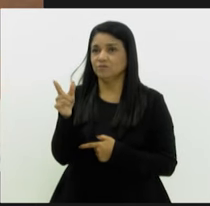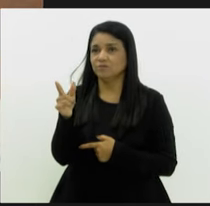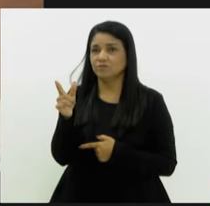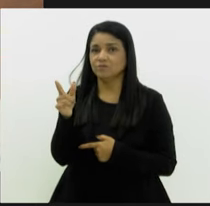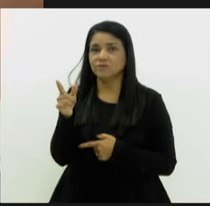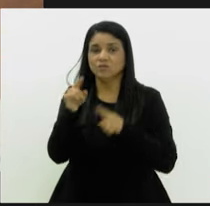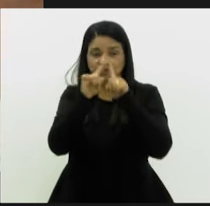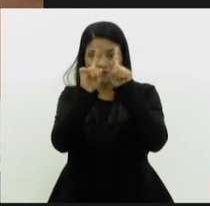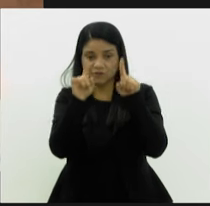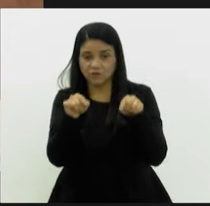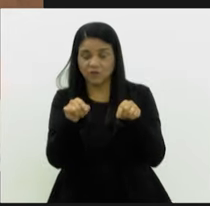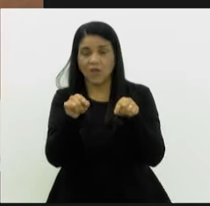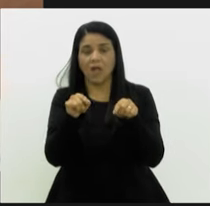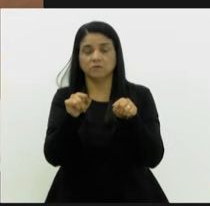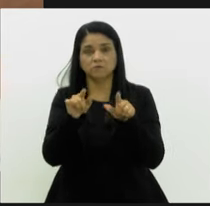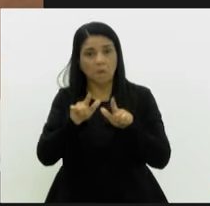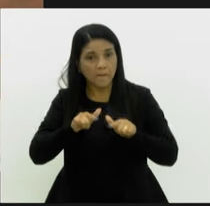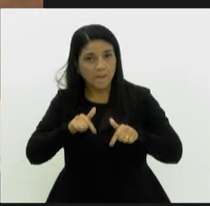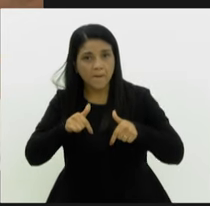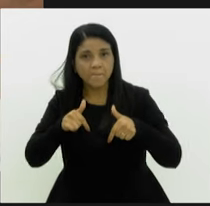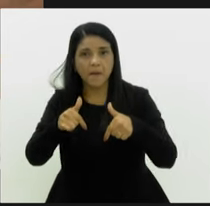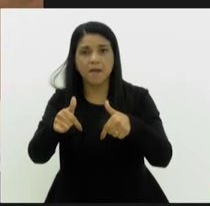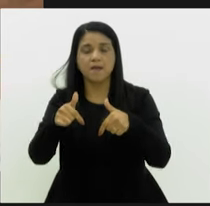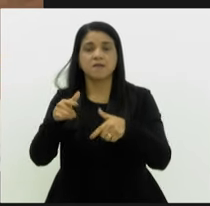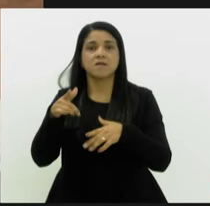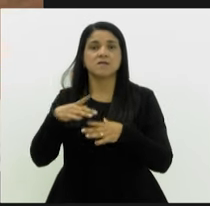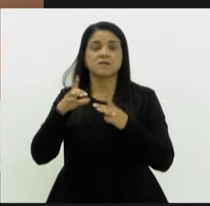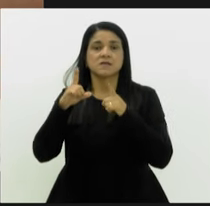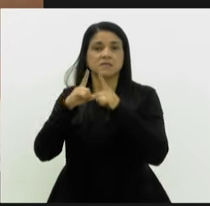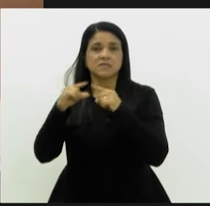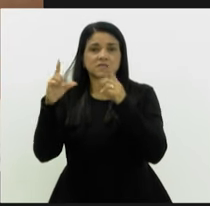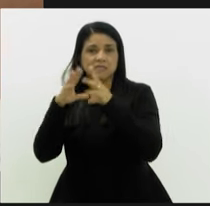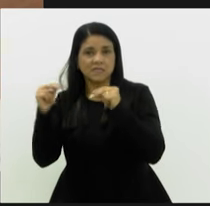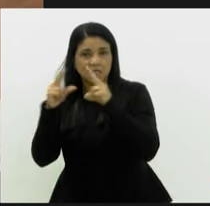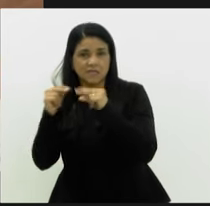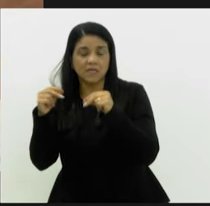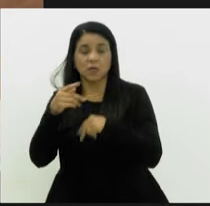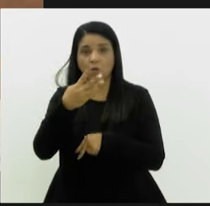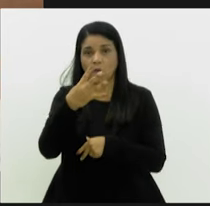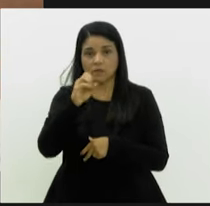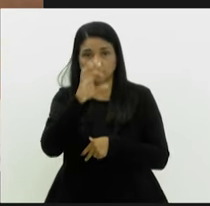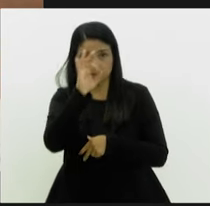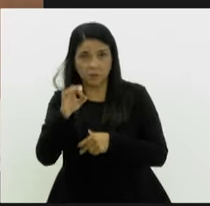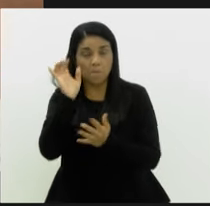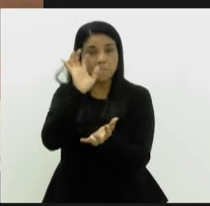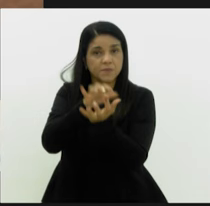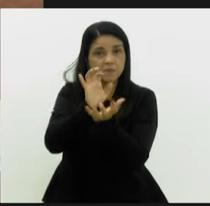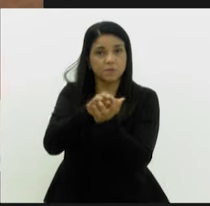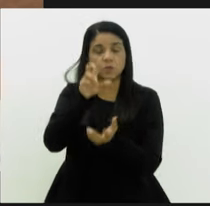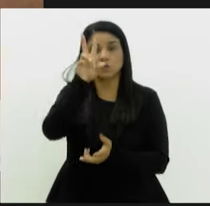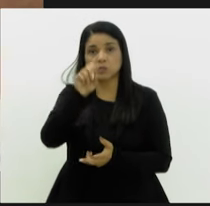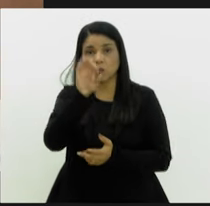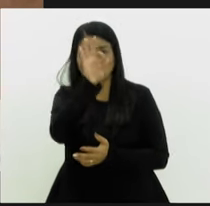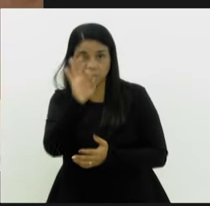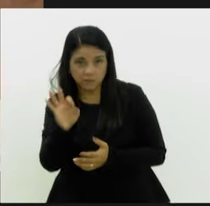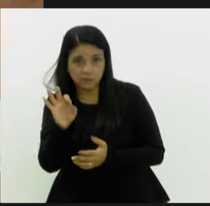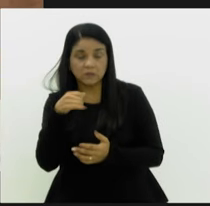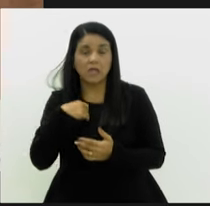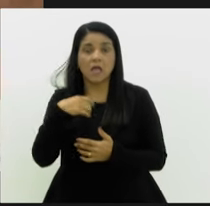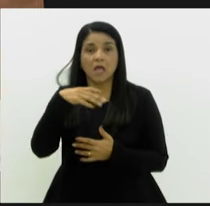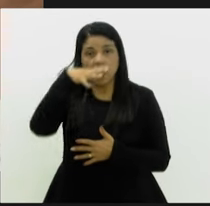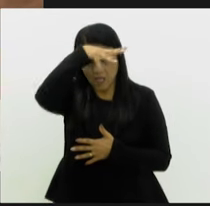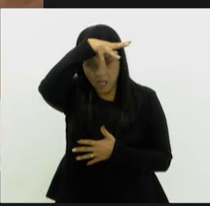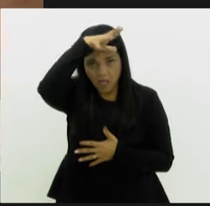dos funcionários efetivos. Santa Catarina, 40%, Pernambuco, 50%.